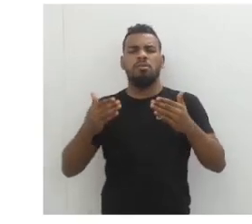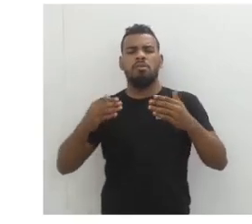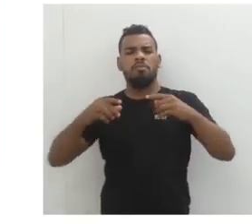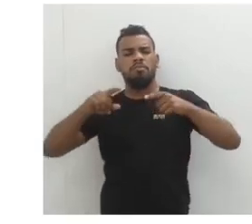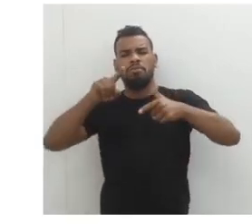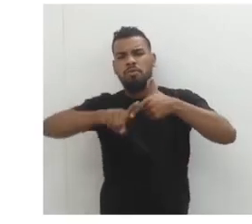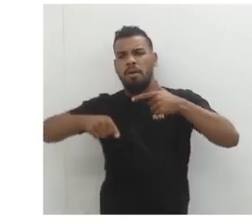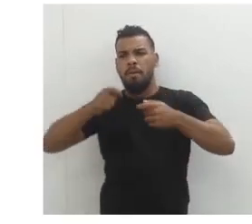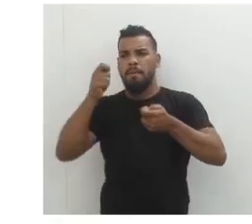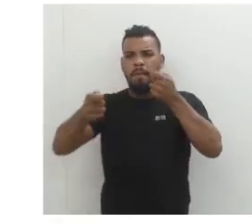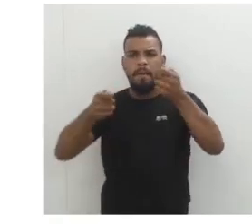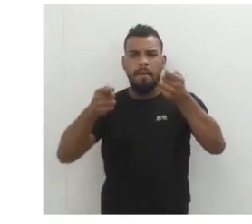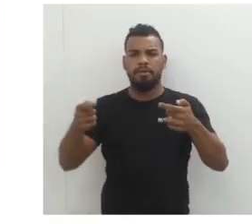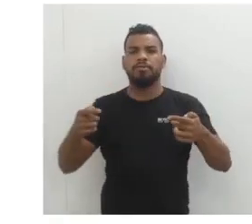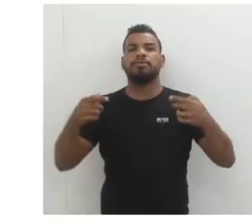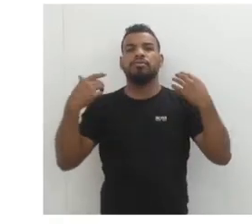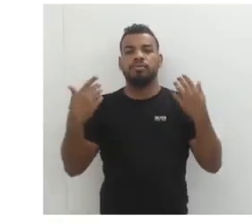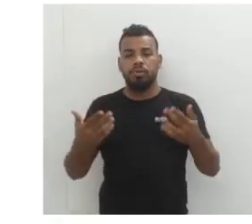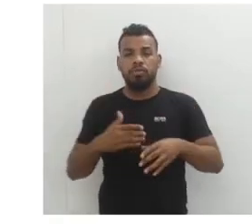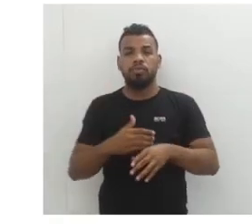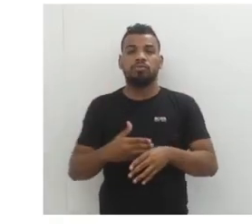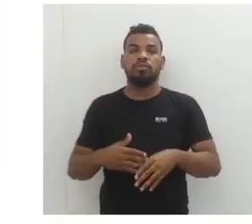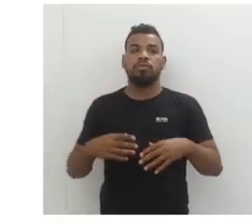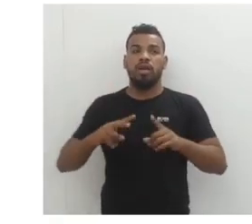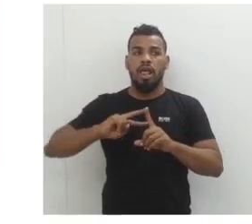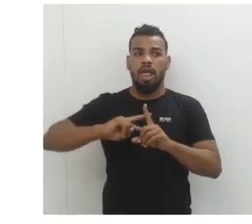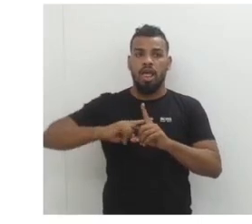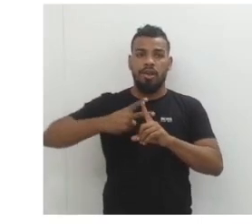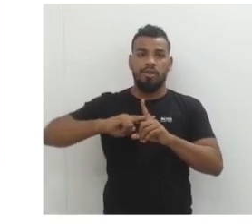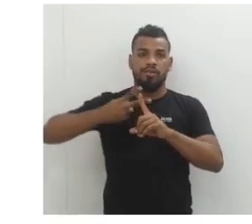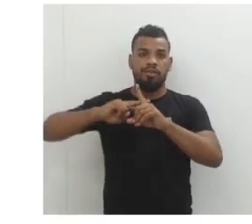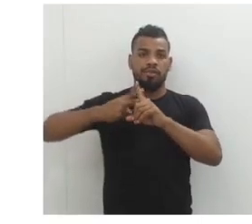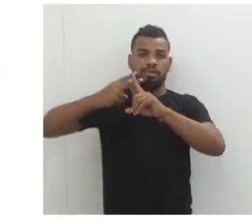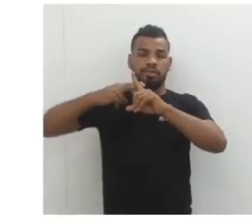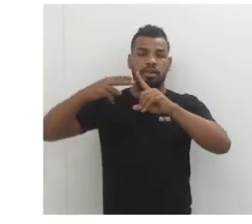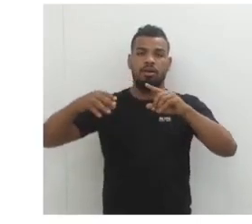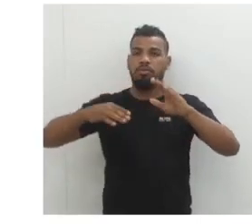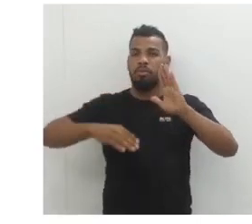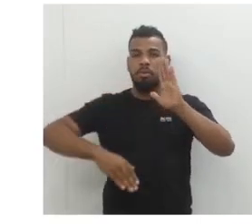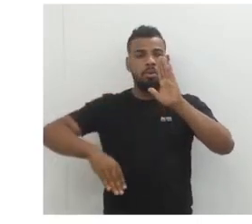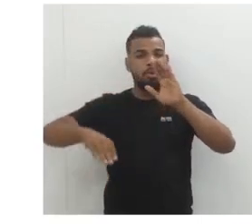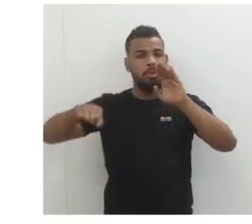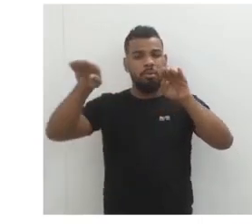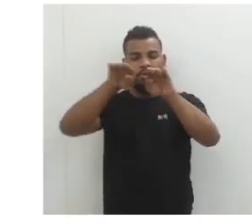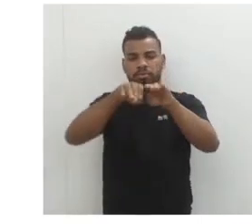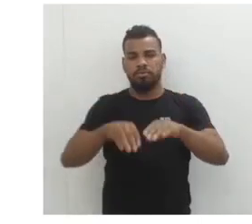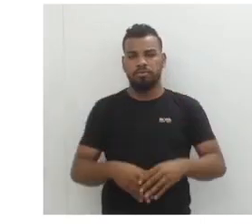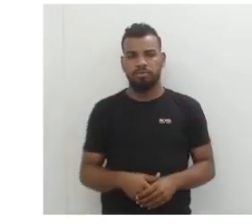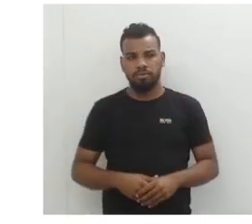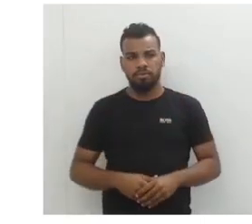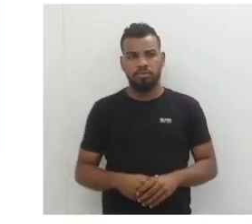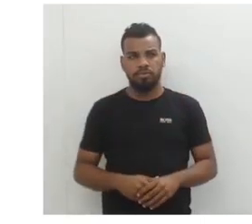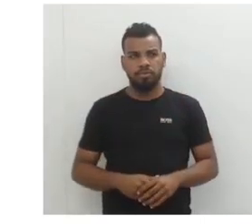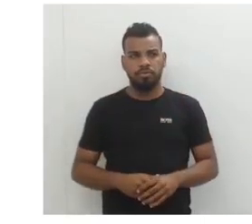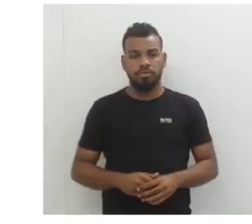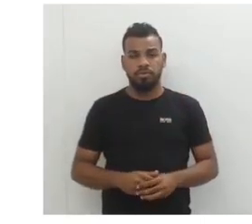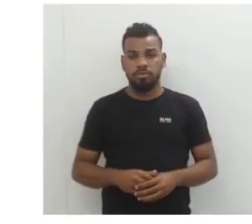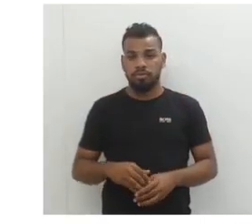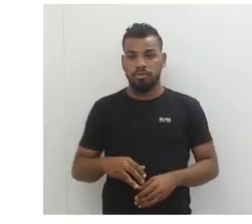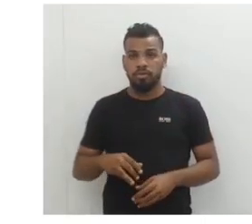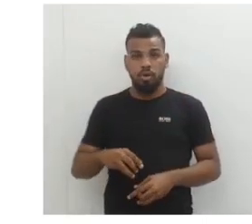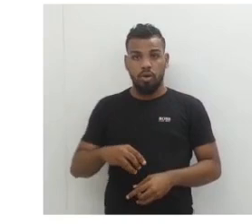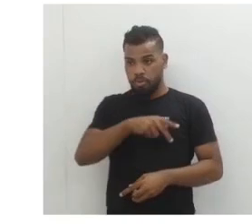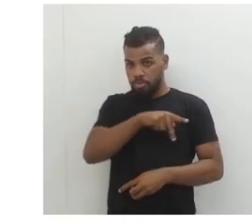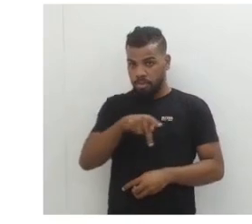de pagamentos, elevando a inflação a patamares altíssimos. Então, o presidente